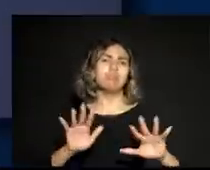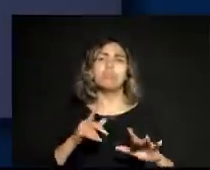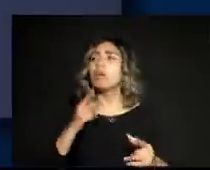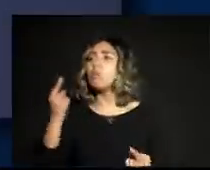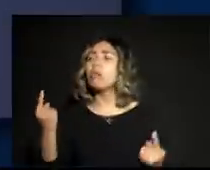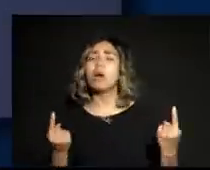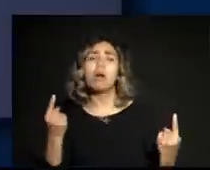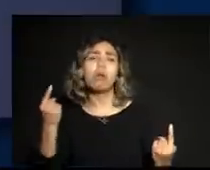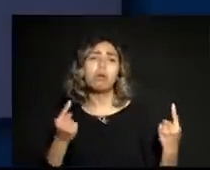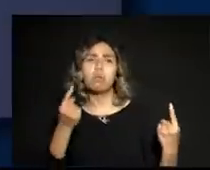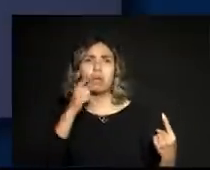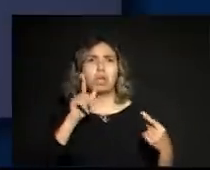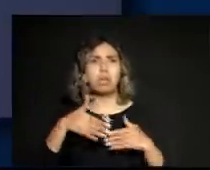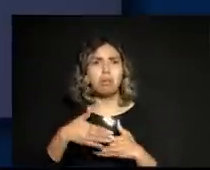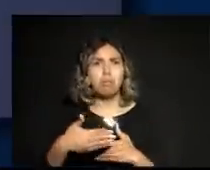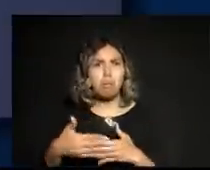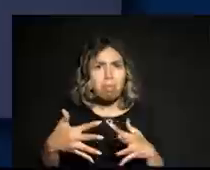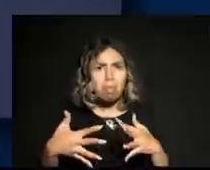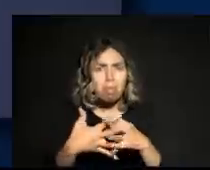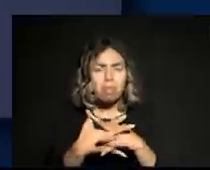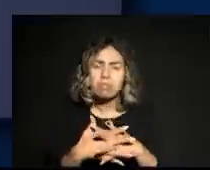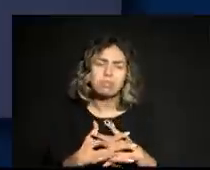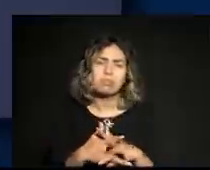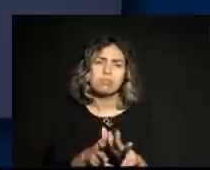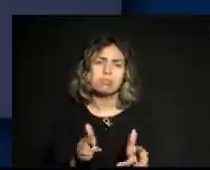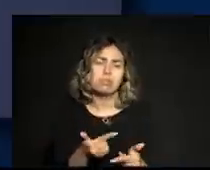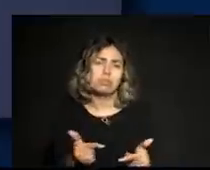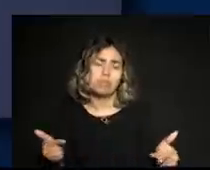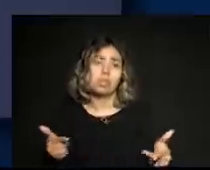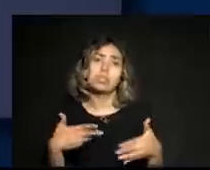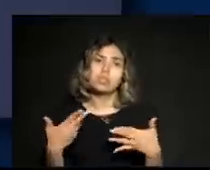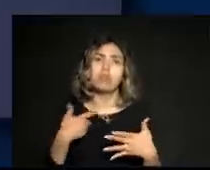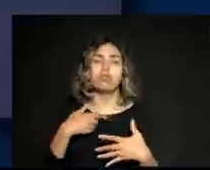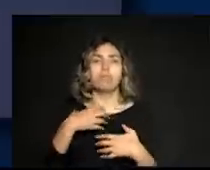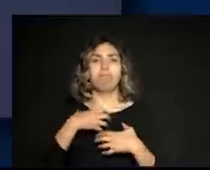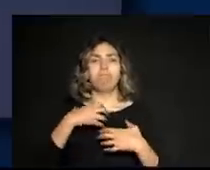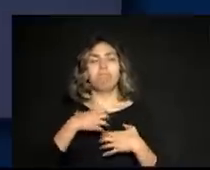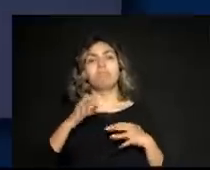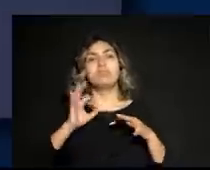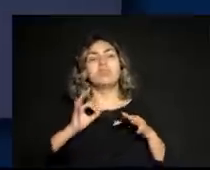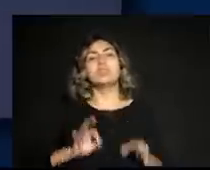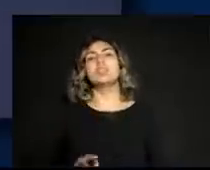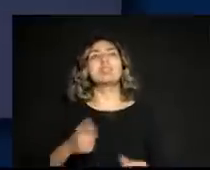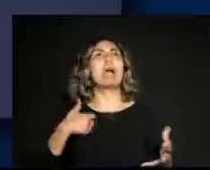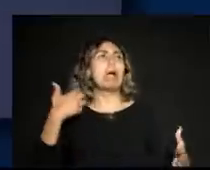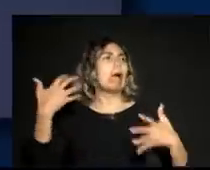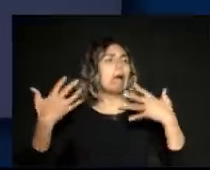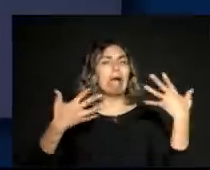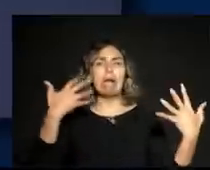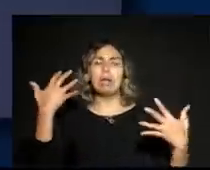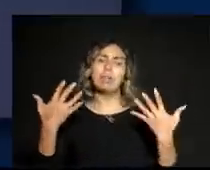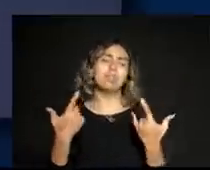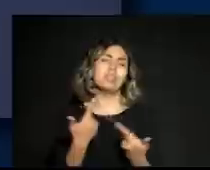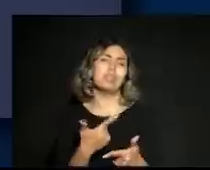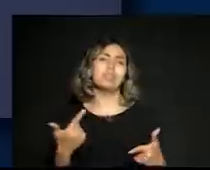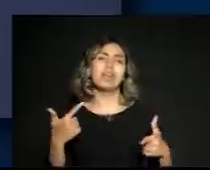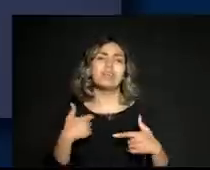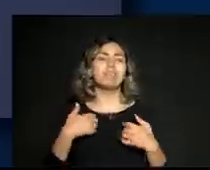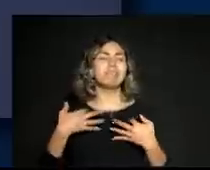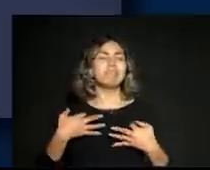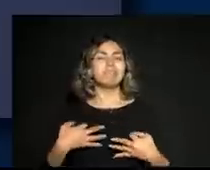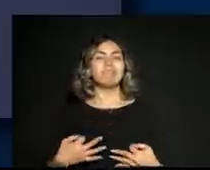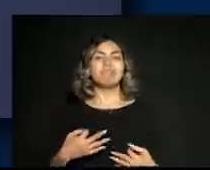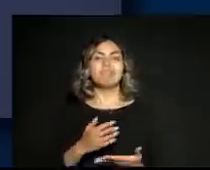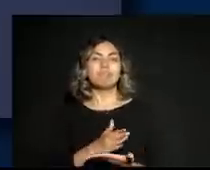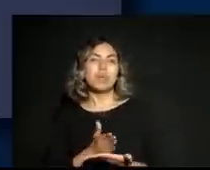a eleição e essa certeza é que tá trazendo Essa não volatilidade é que eu acho que